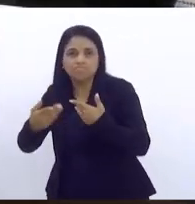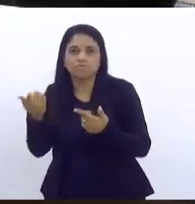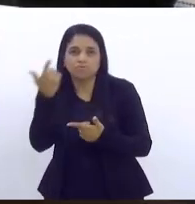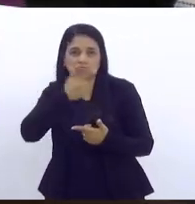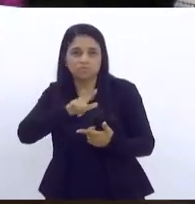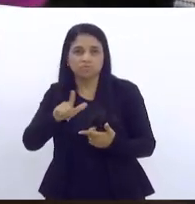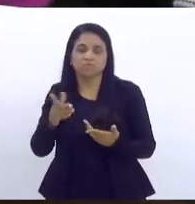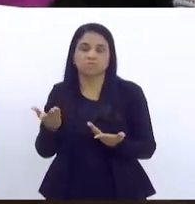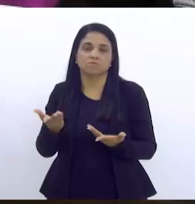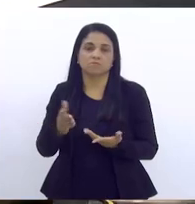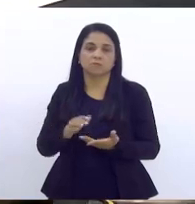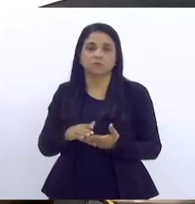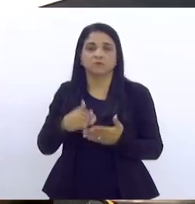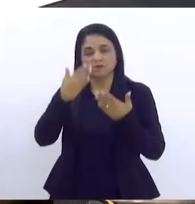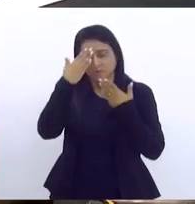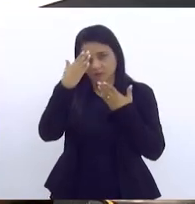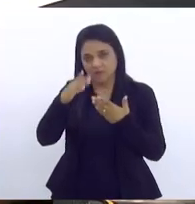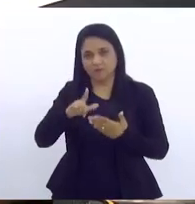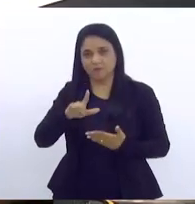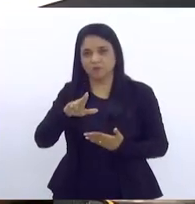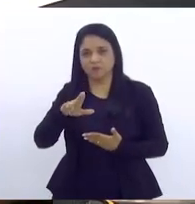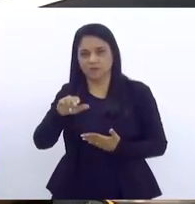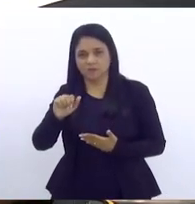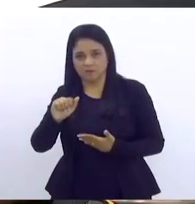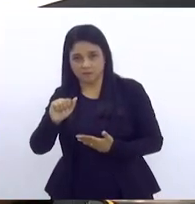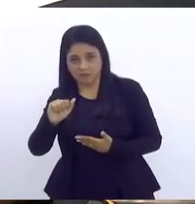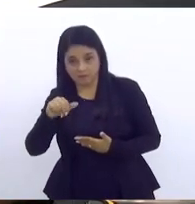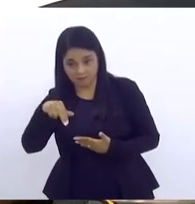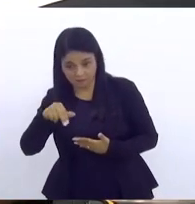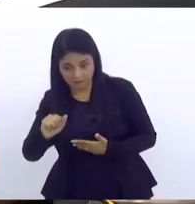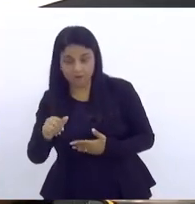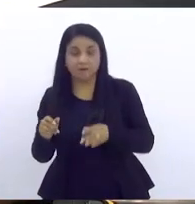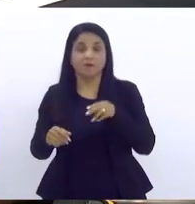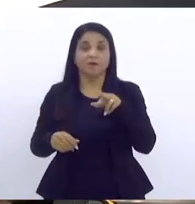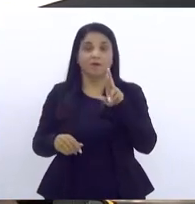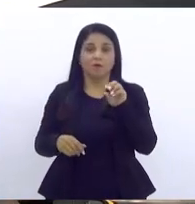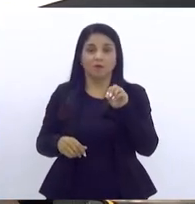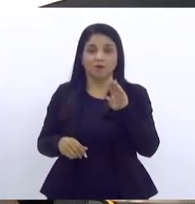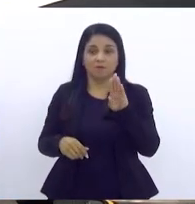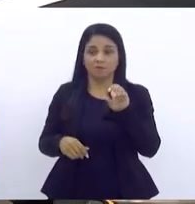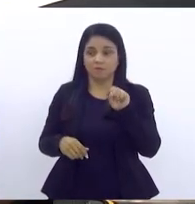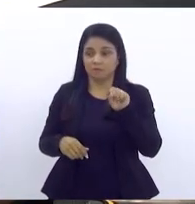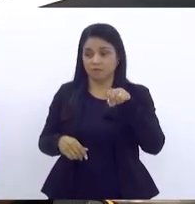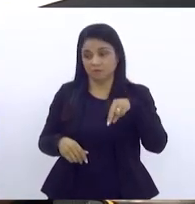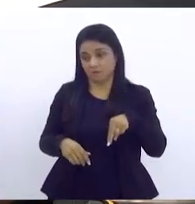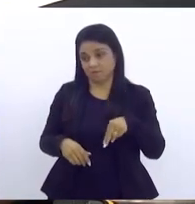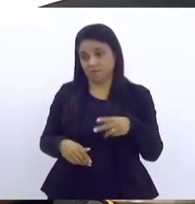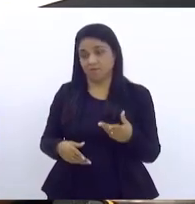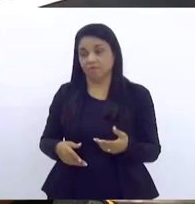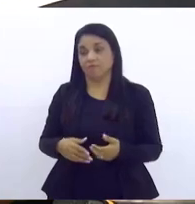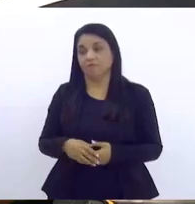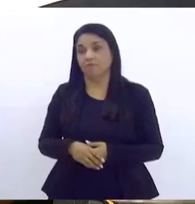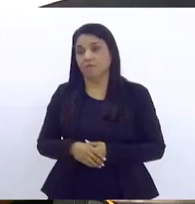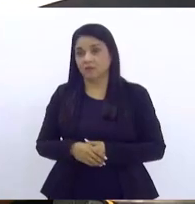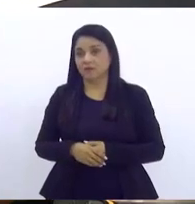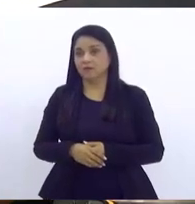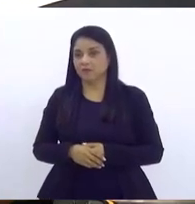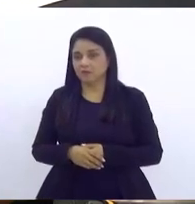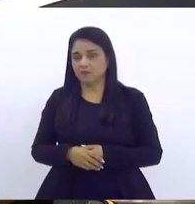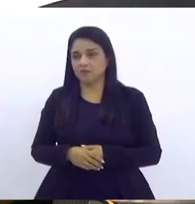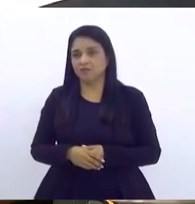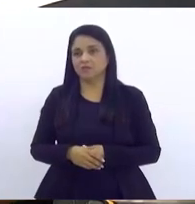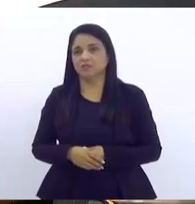obrigado Luciana Robson eh Então acho que essa questão a gente vai continuar